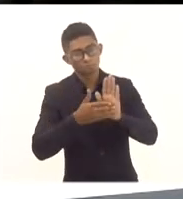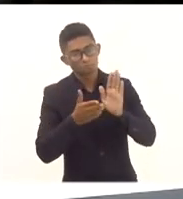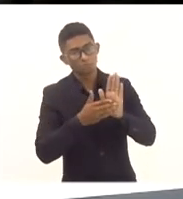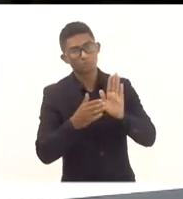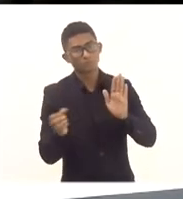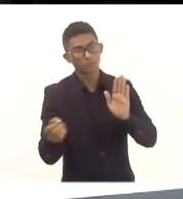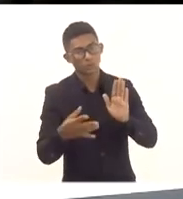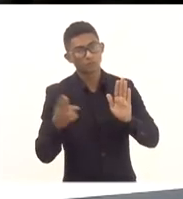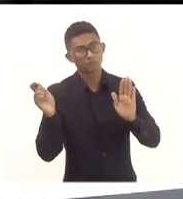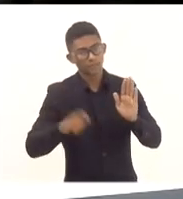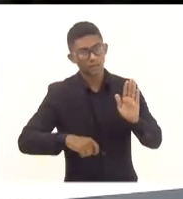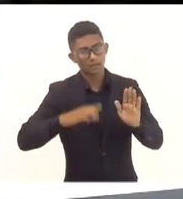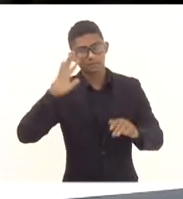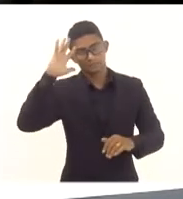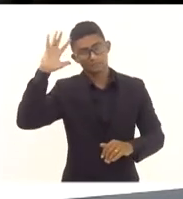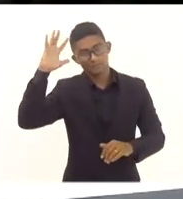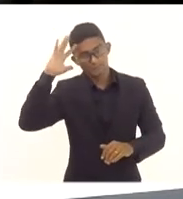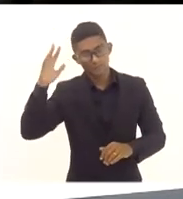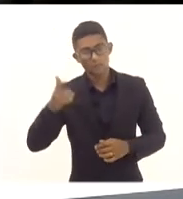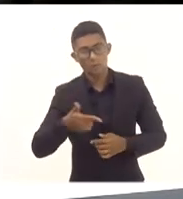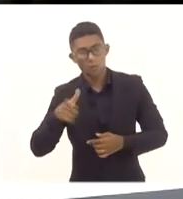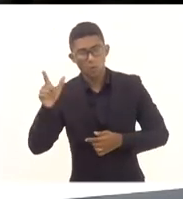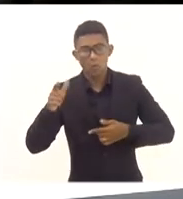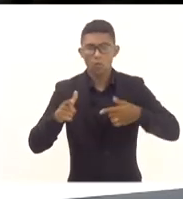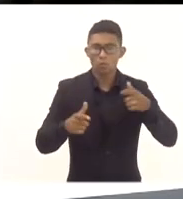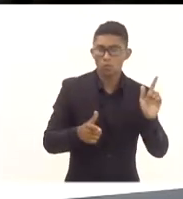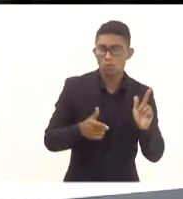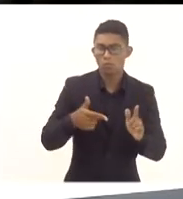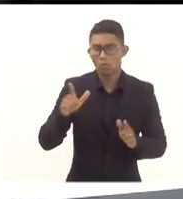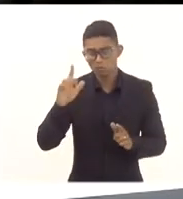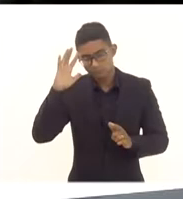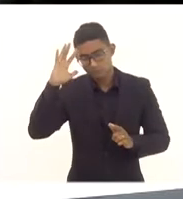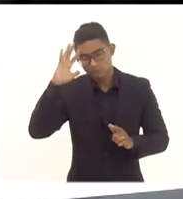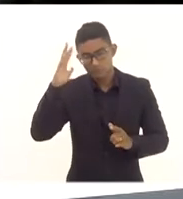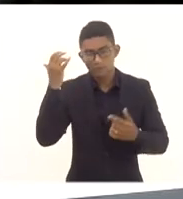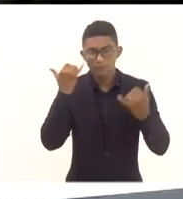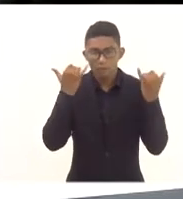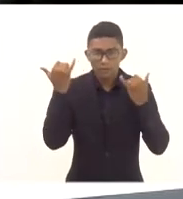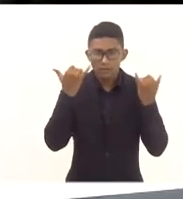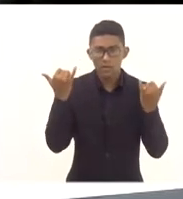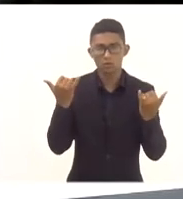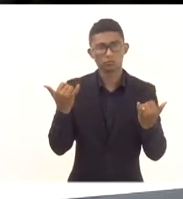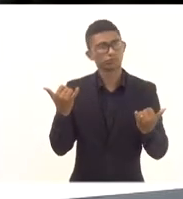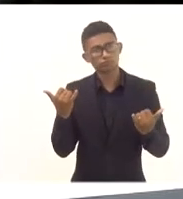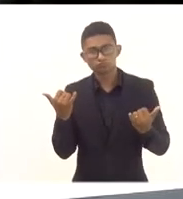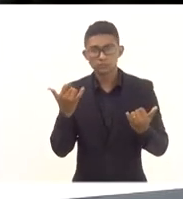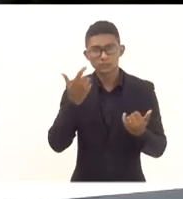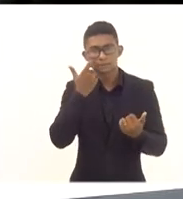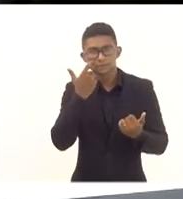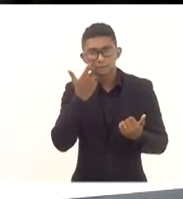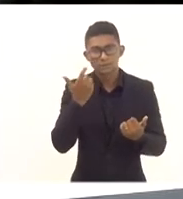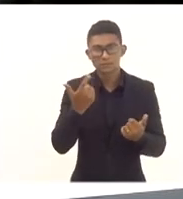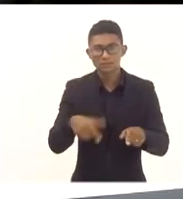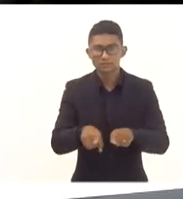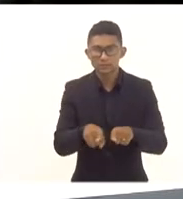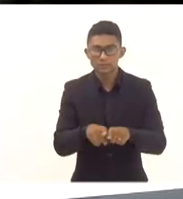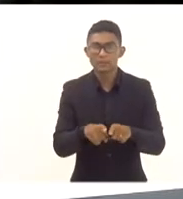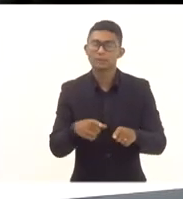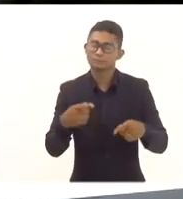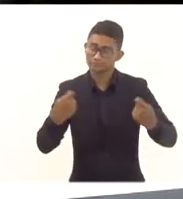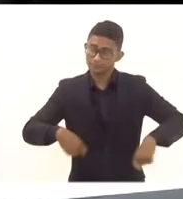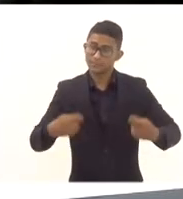também outros outras formas de compartilhar esse esses dados com algum termo de responsabilidade